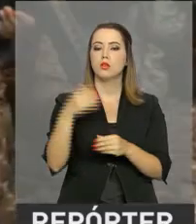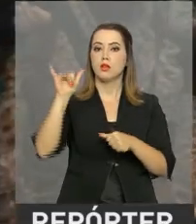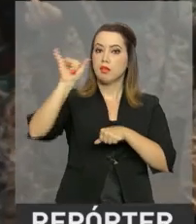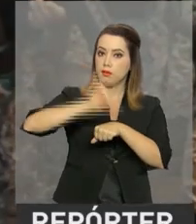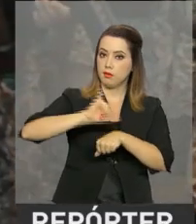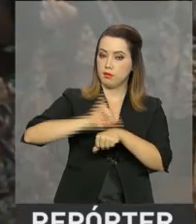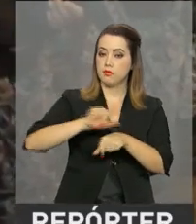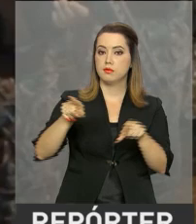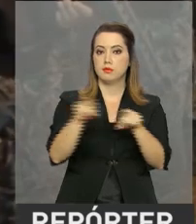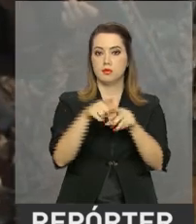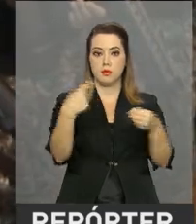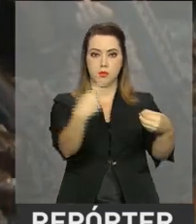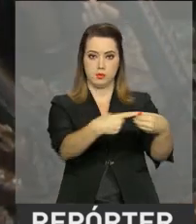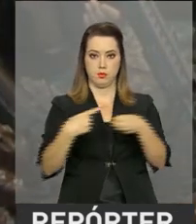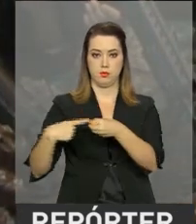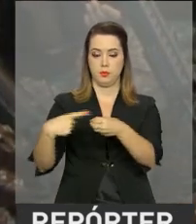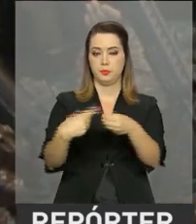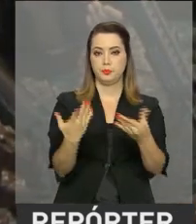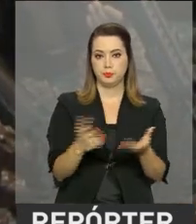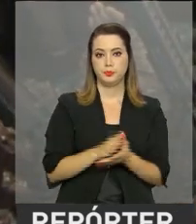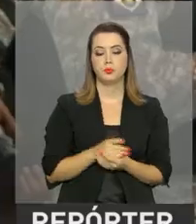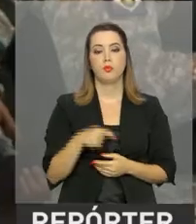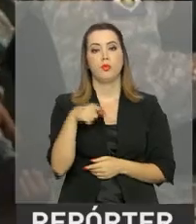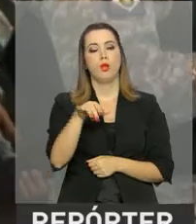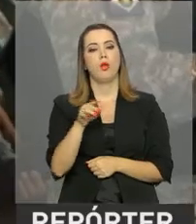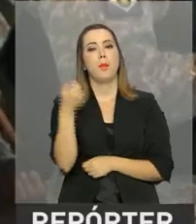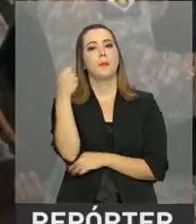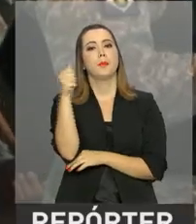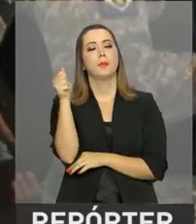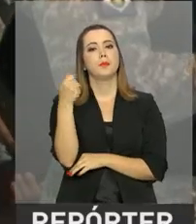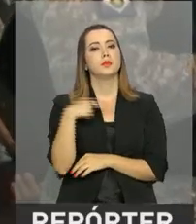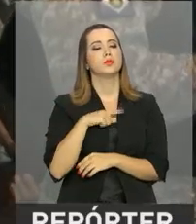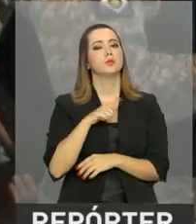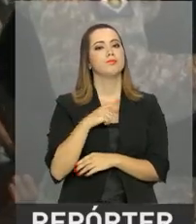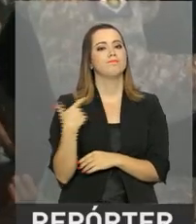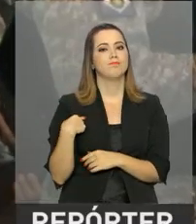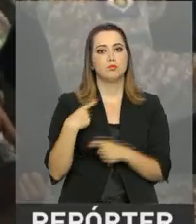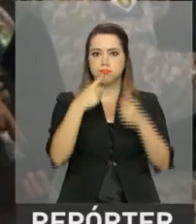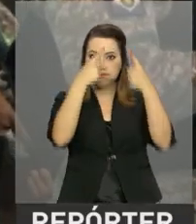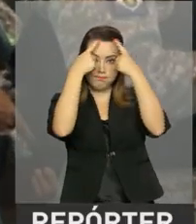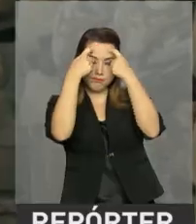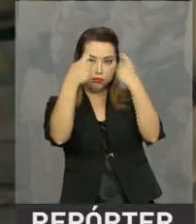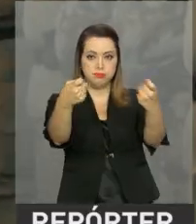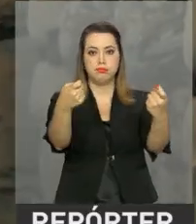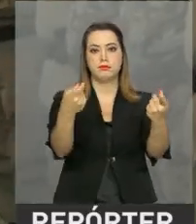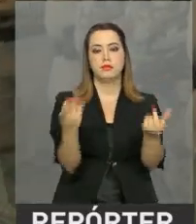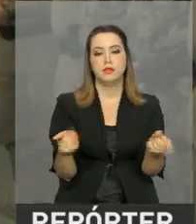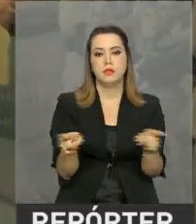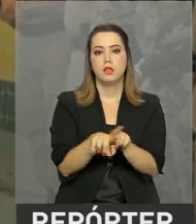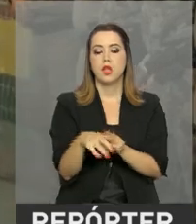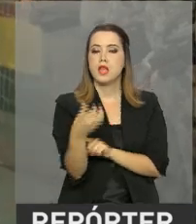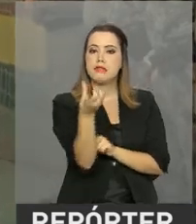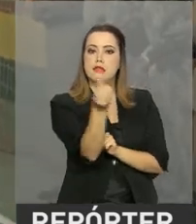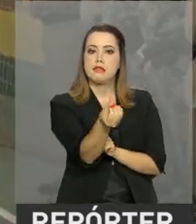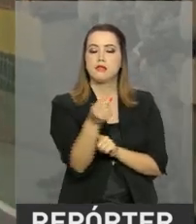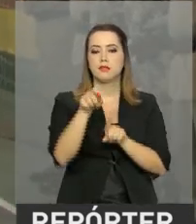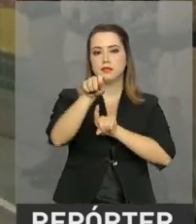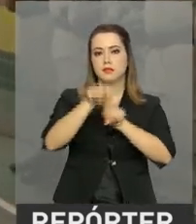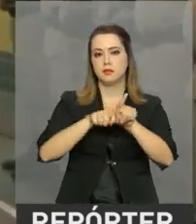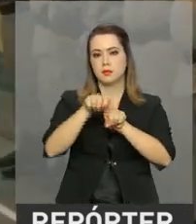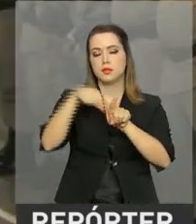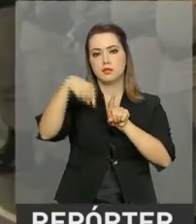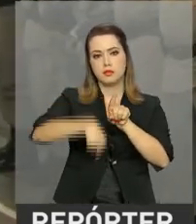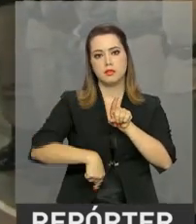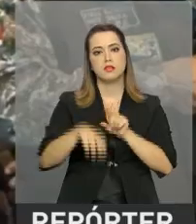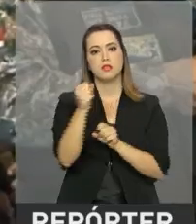capital e na região metropolitana. Porto Alegre está sendo atingida por uma onda de violência. Nos 6 primeiros meses deste